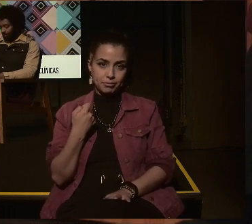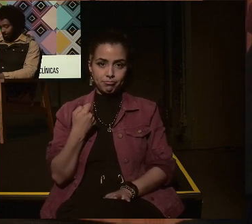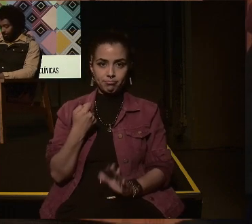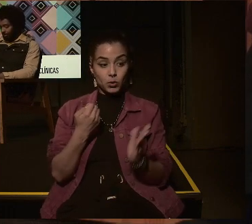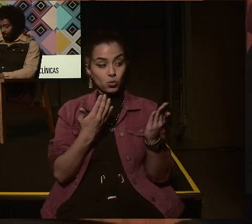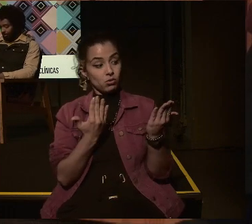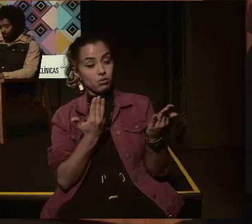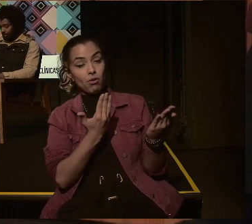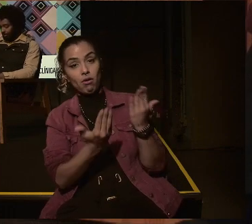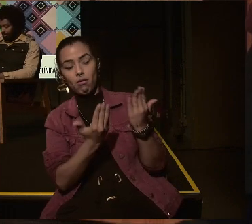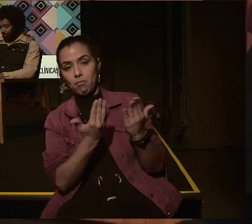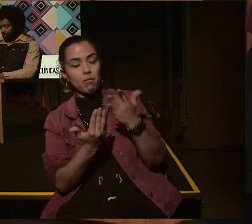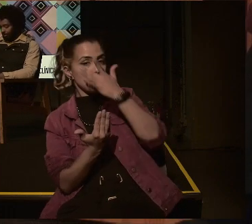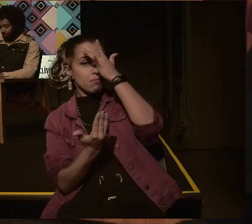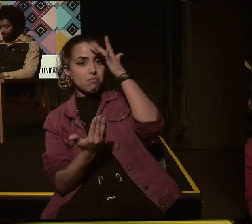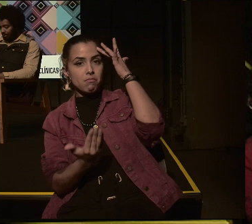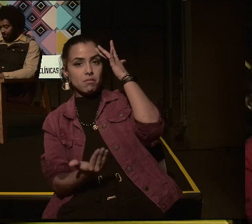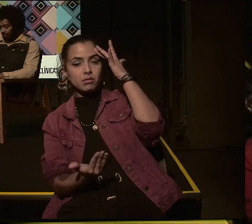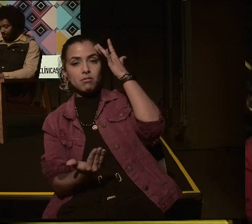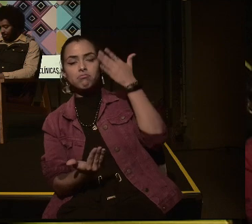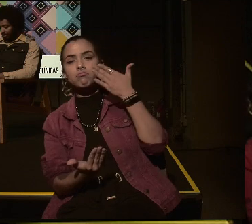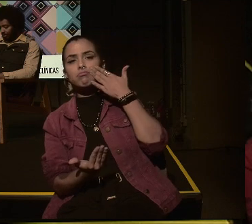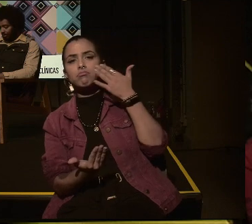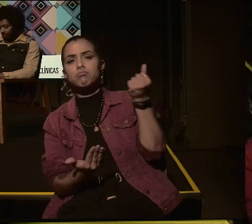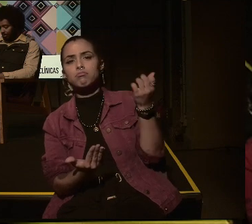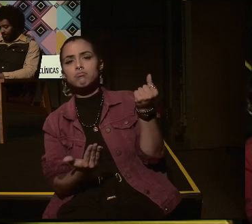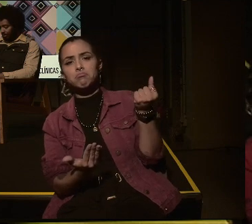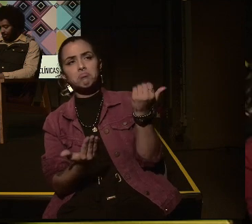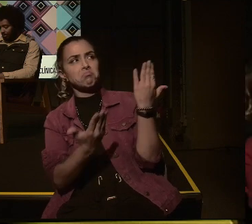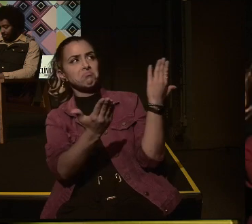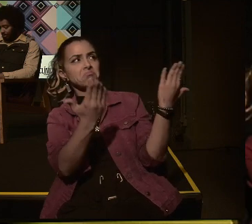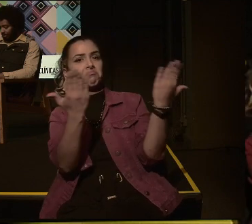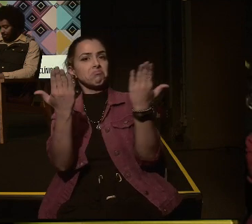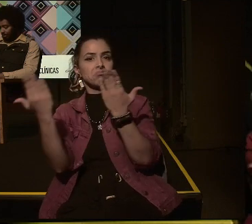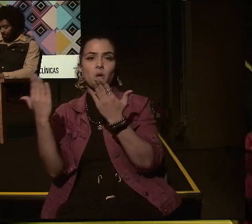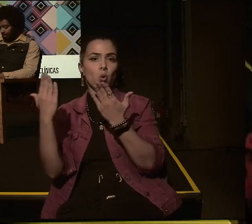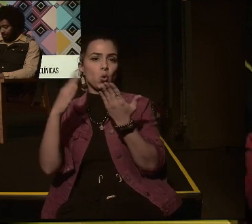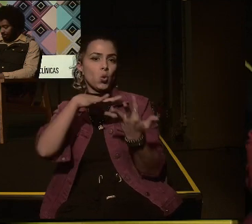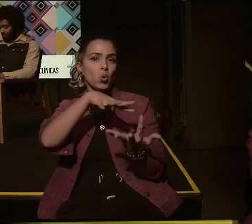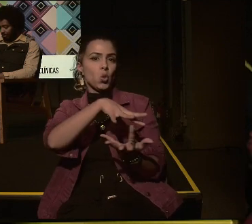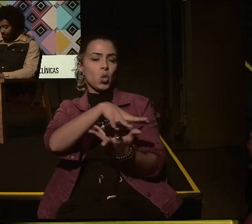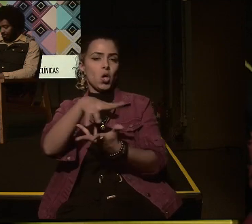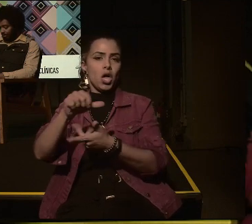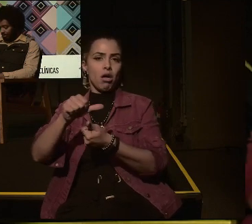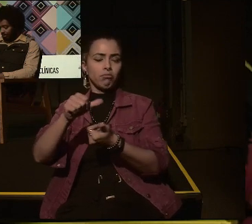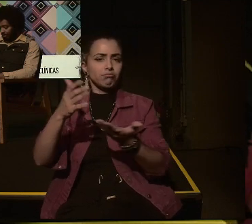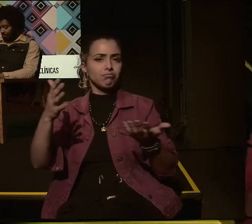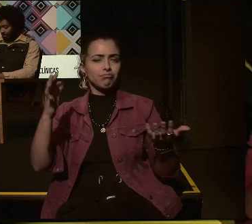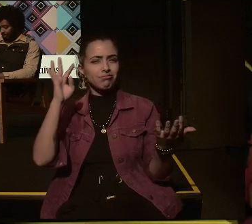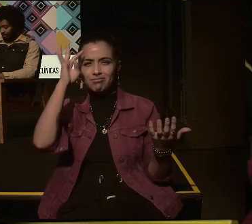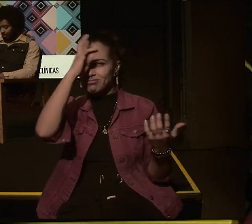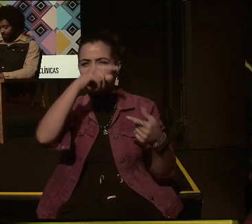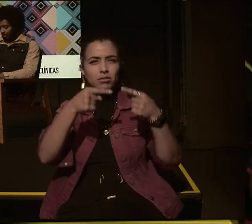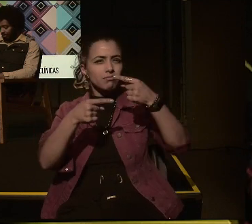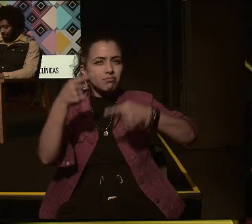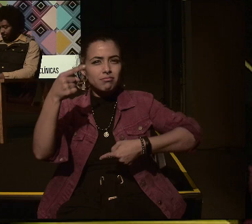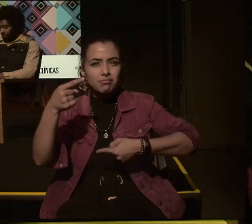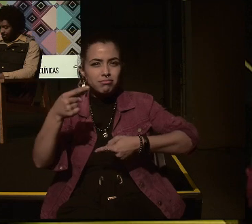comparado a quase todos os outros países do mundo. Isso é uma incoerência que só o racismo pode explicar.